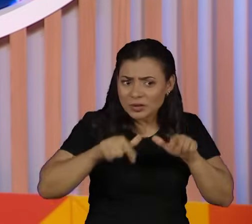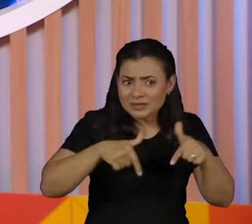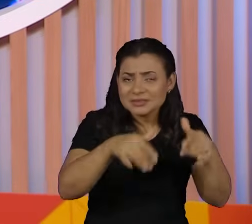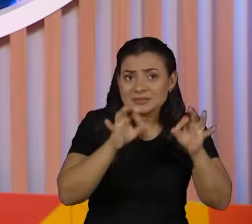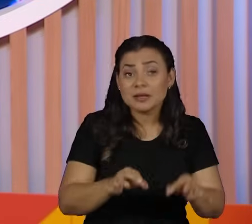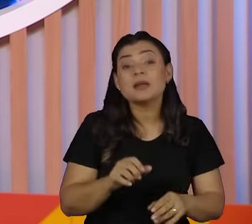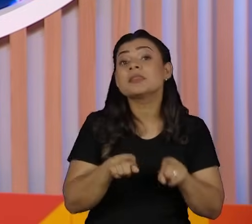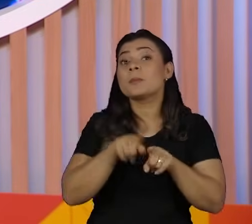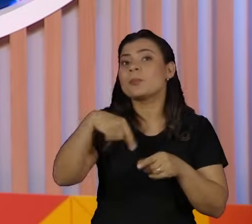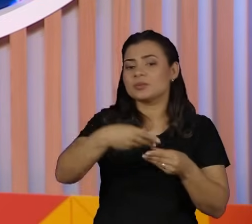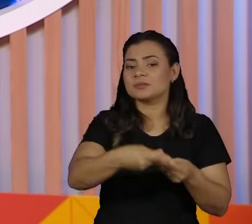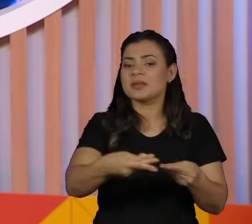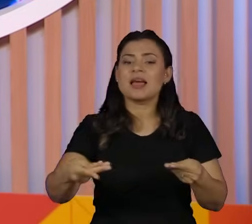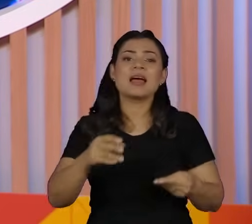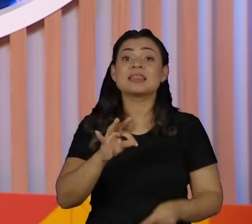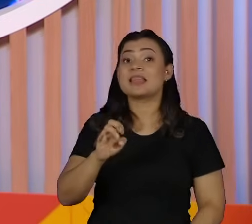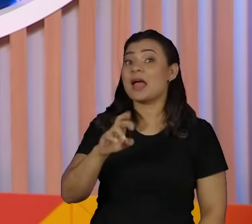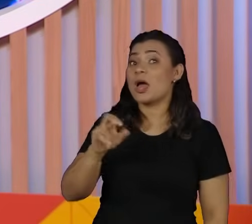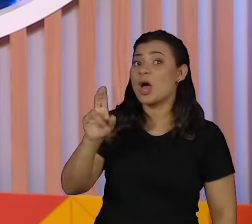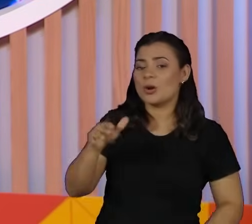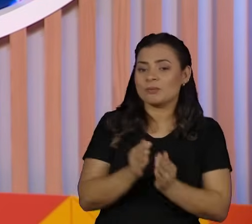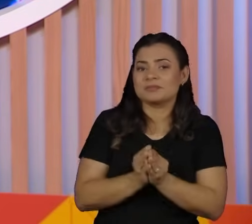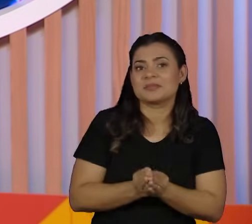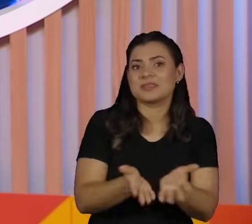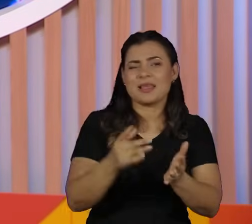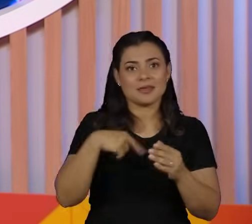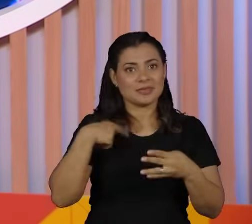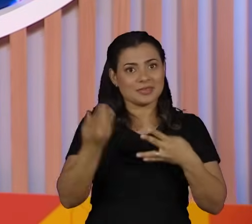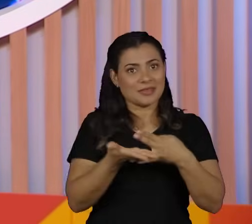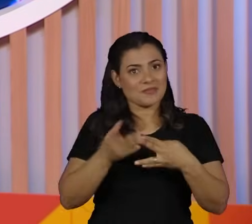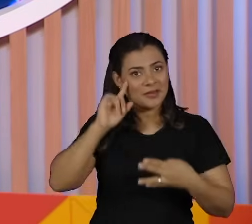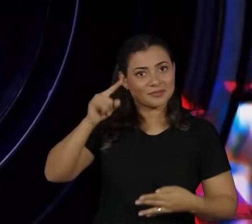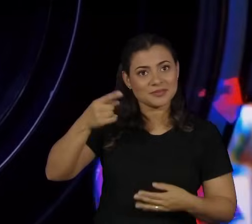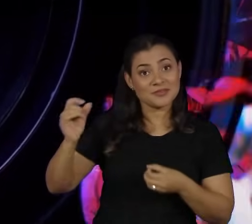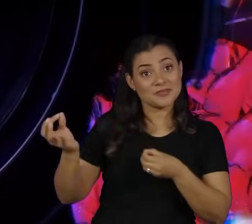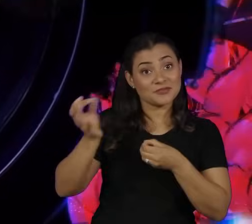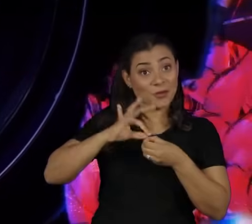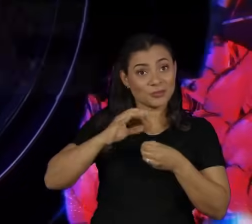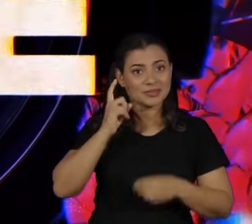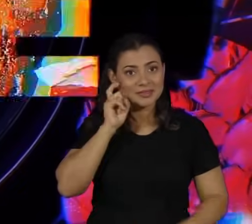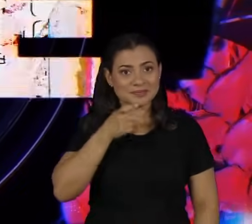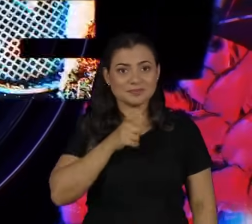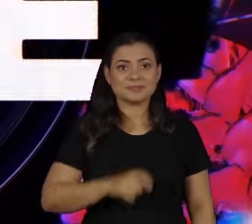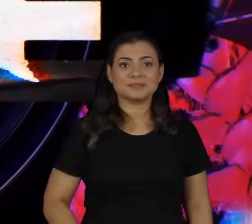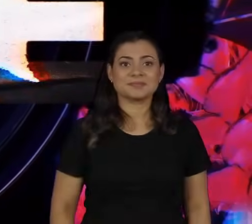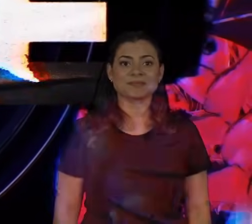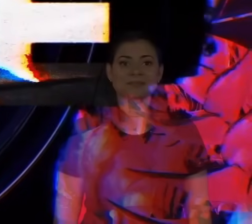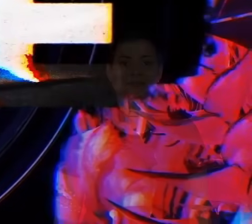de tarô, hein? Bora lá, intervalo rapidinho, eu já venho.